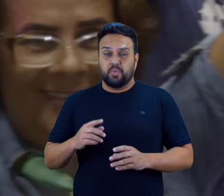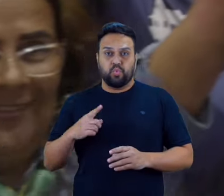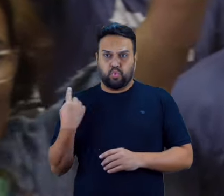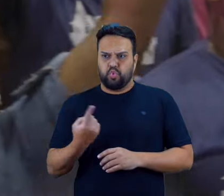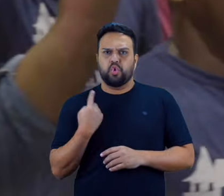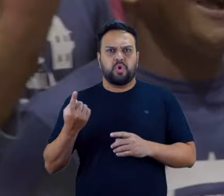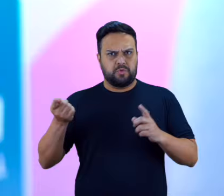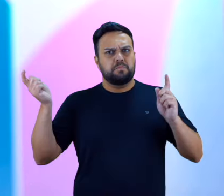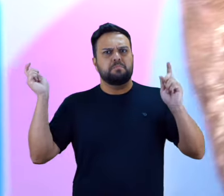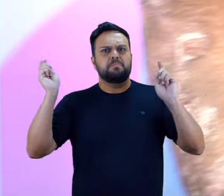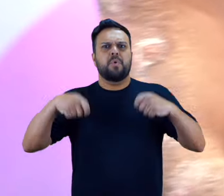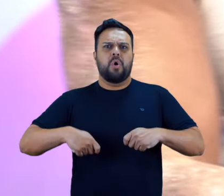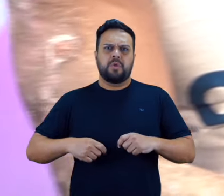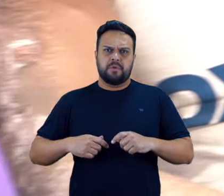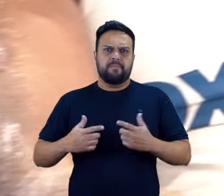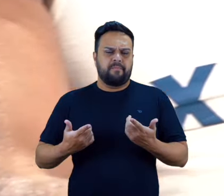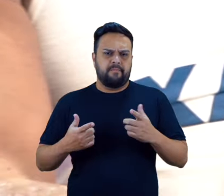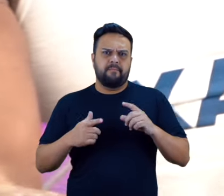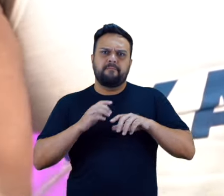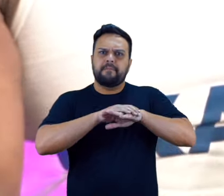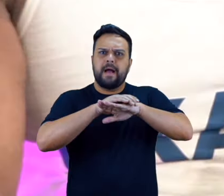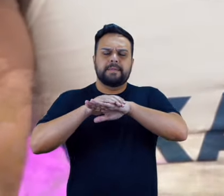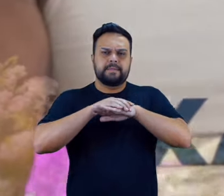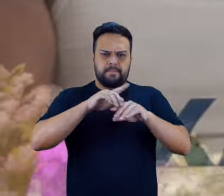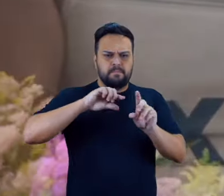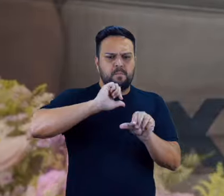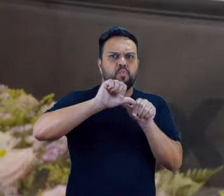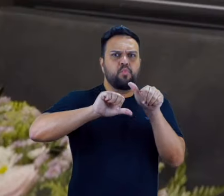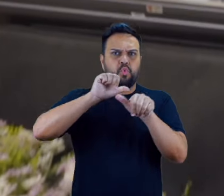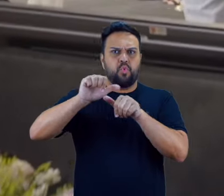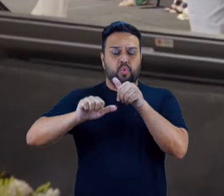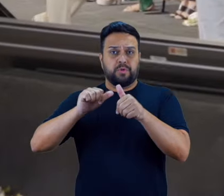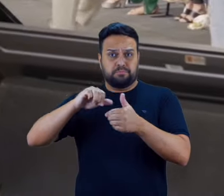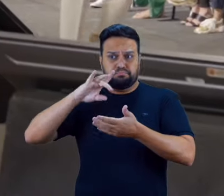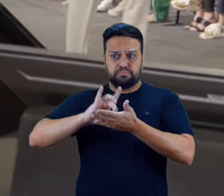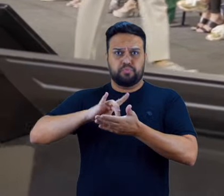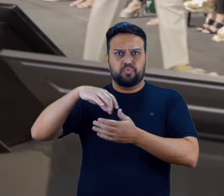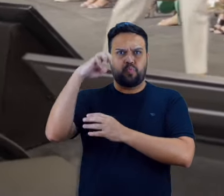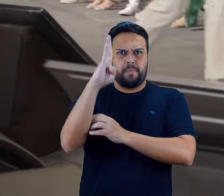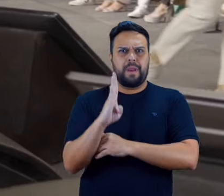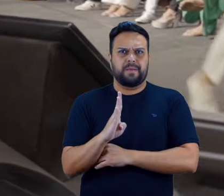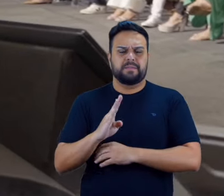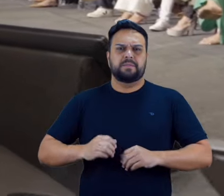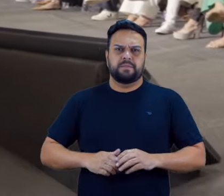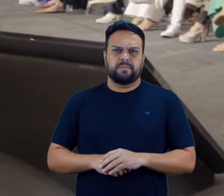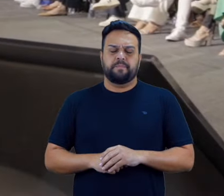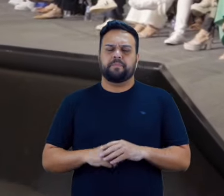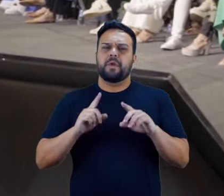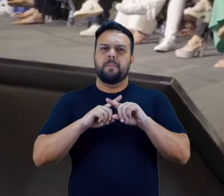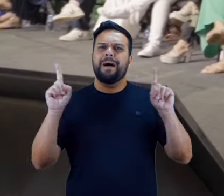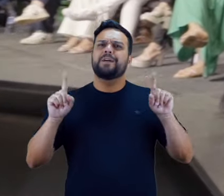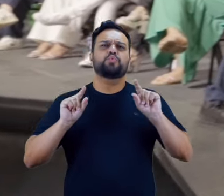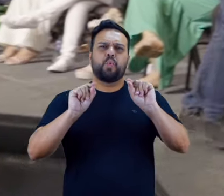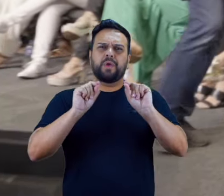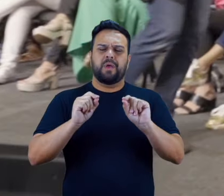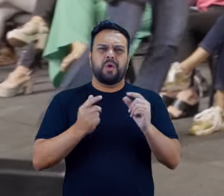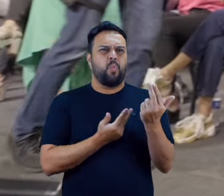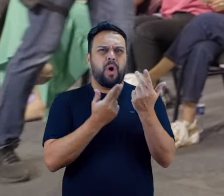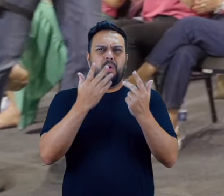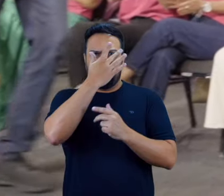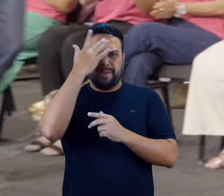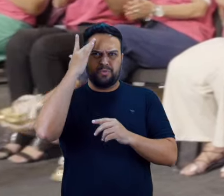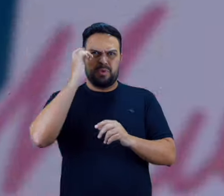Nós podemos fazer e mudar a realidade da nossa nação. Mas assim, quando vocês receberem